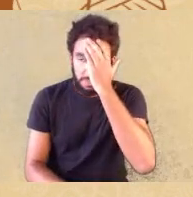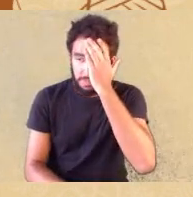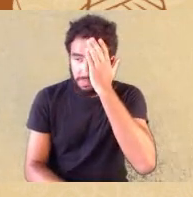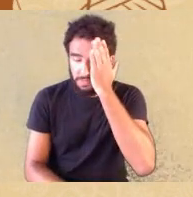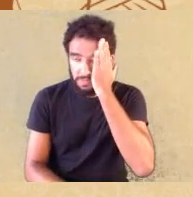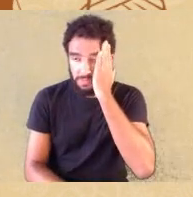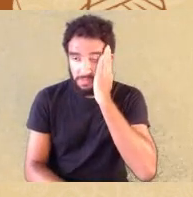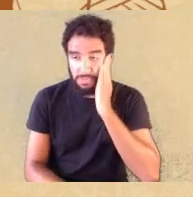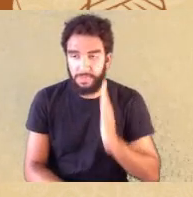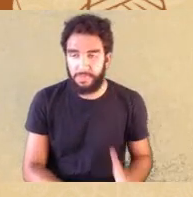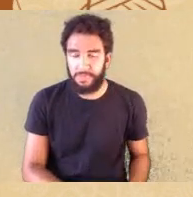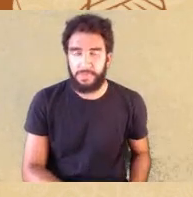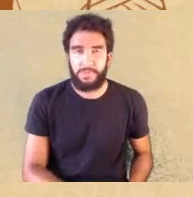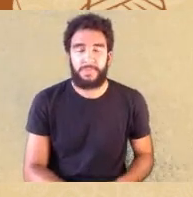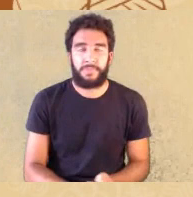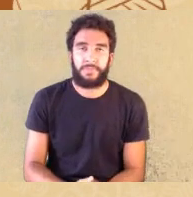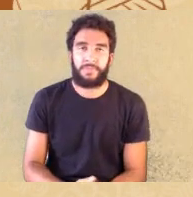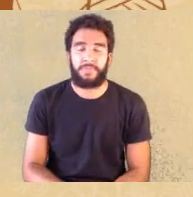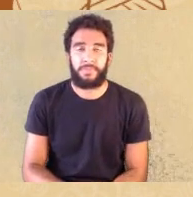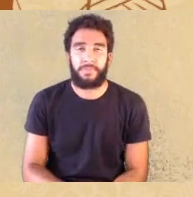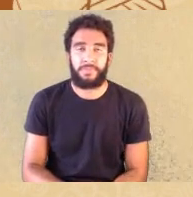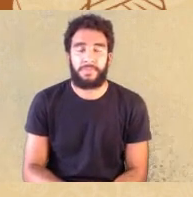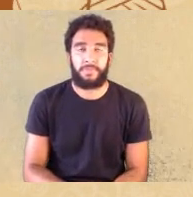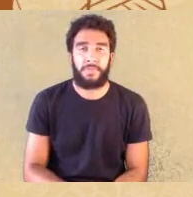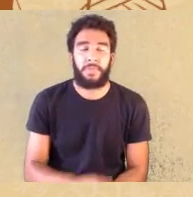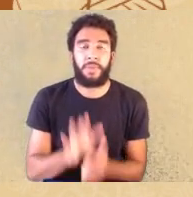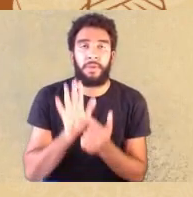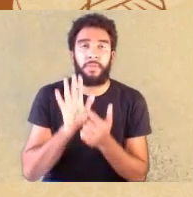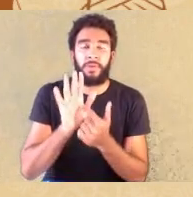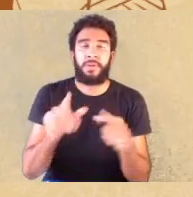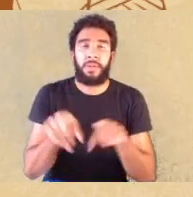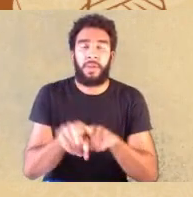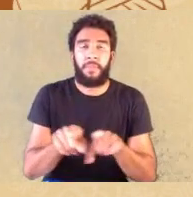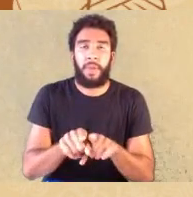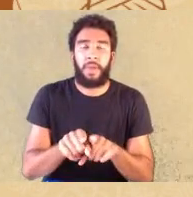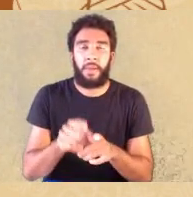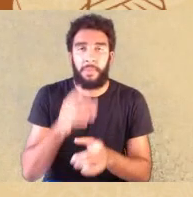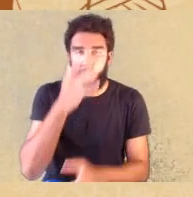atenção para o transtorno de estresse pós-traumático no Brasil,